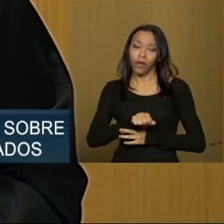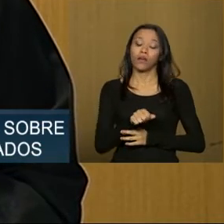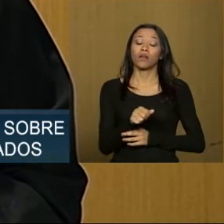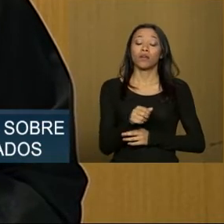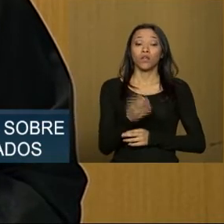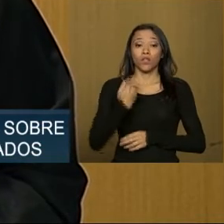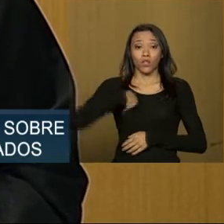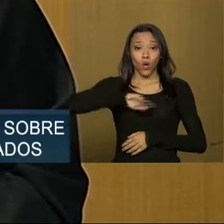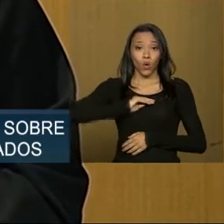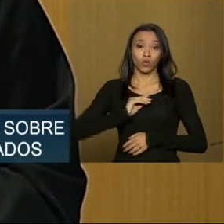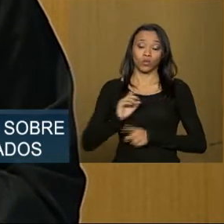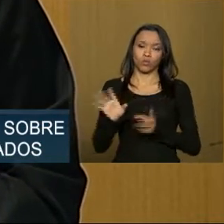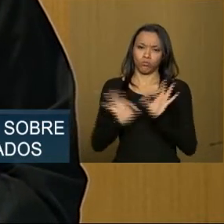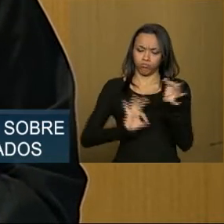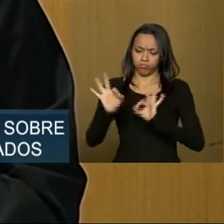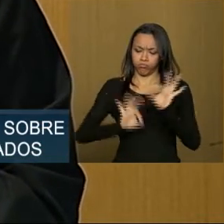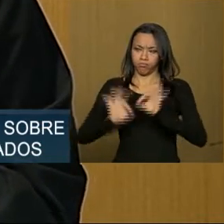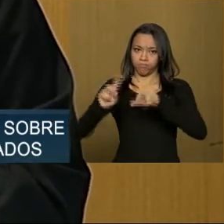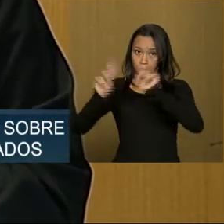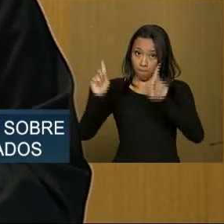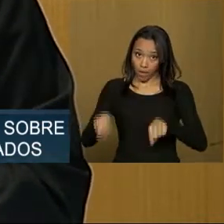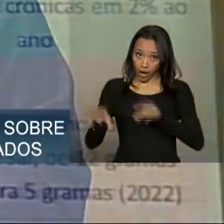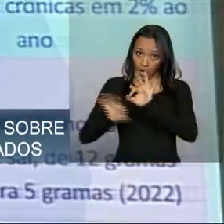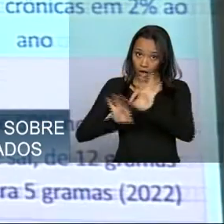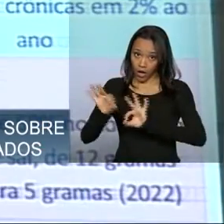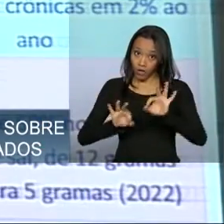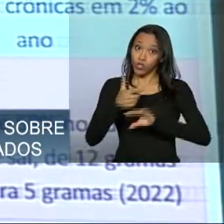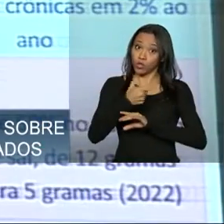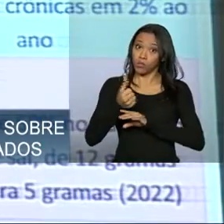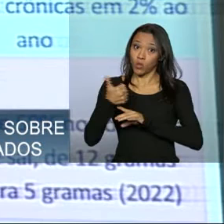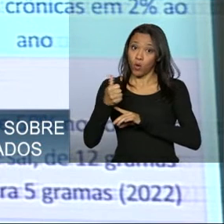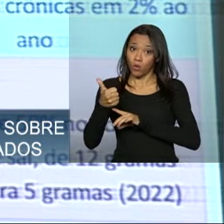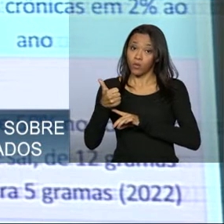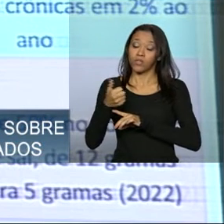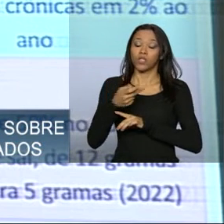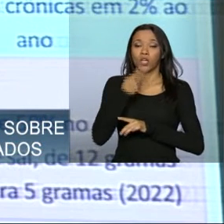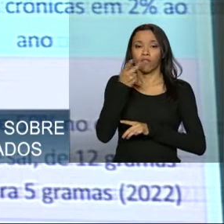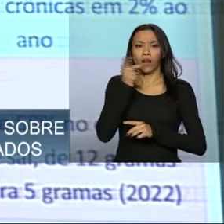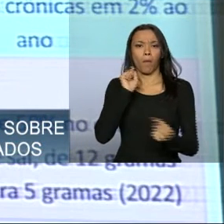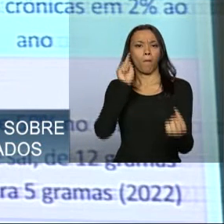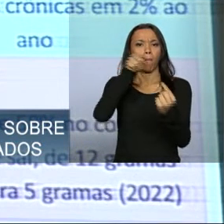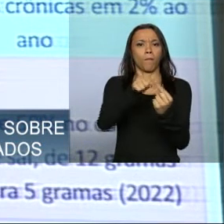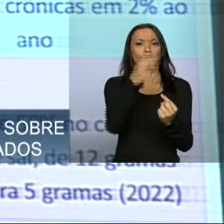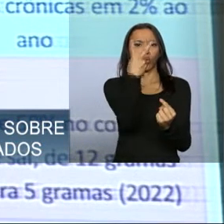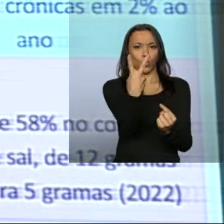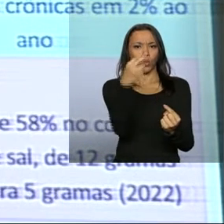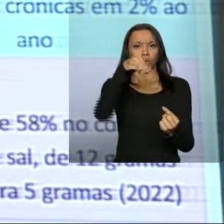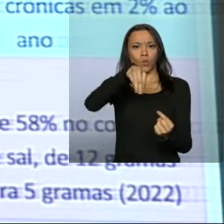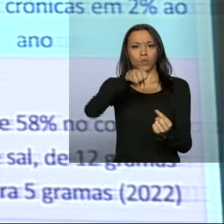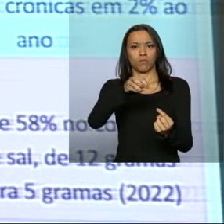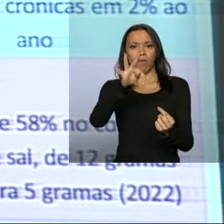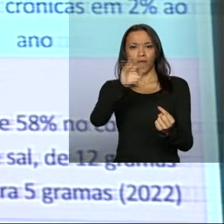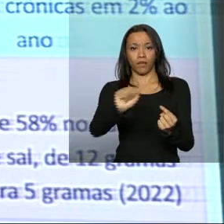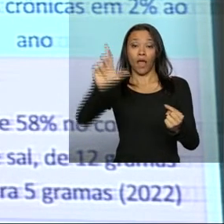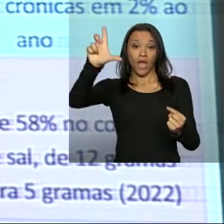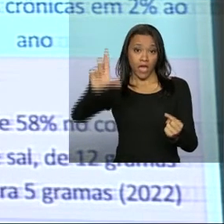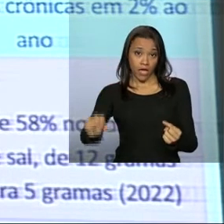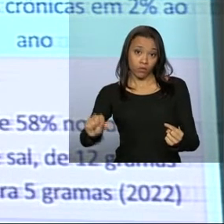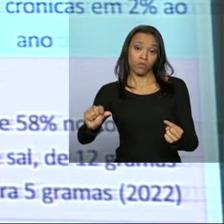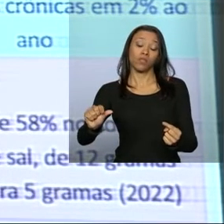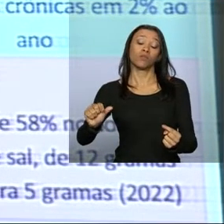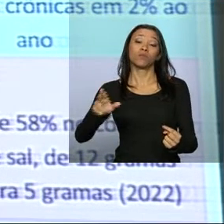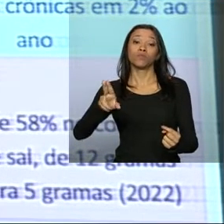das doenças crônicas em 2011. E eu destacaria duas grandes metas. A redução da taxa de